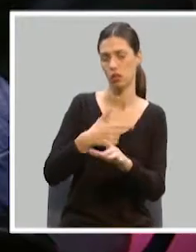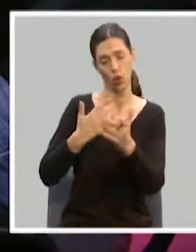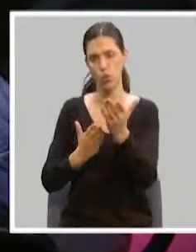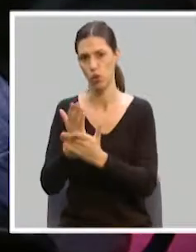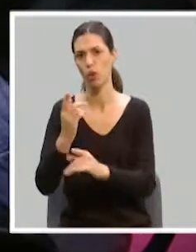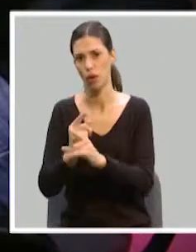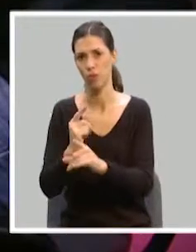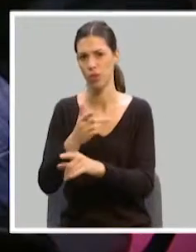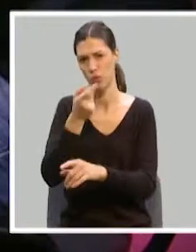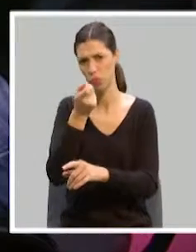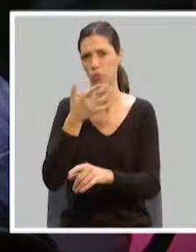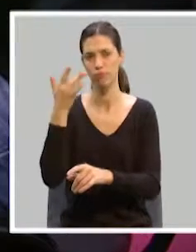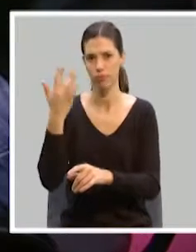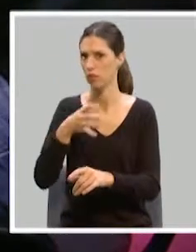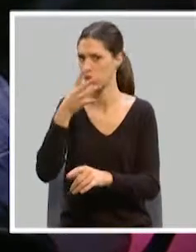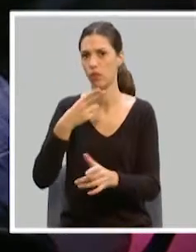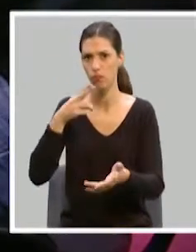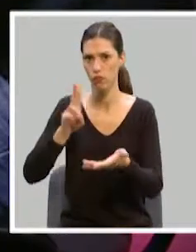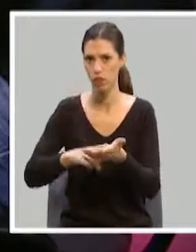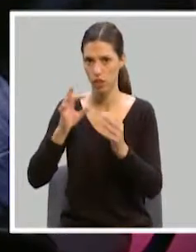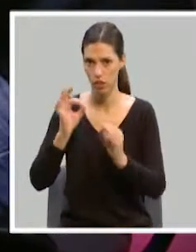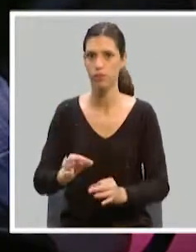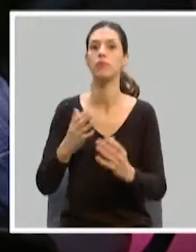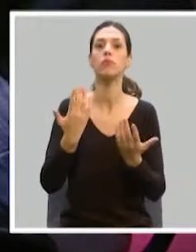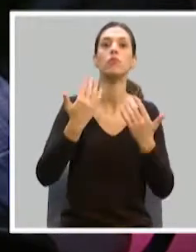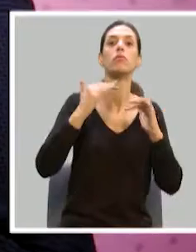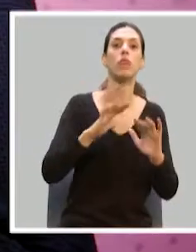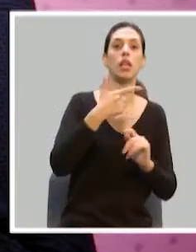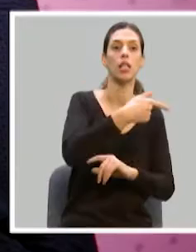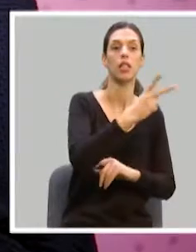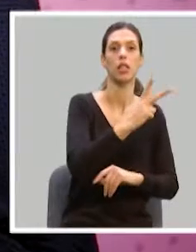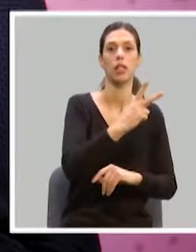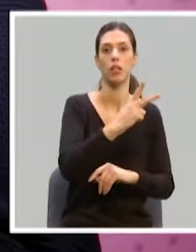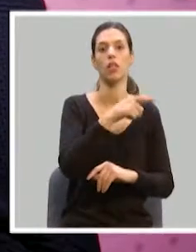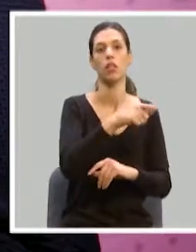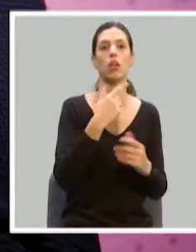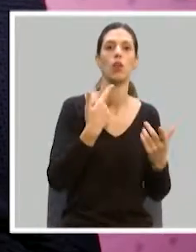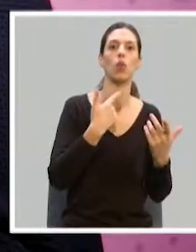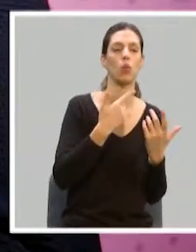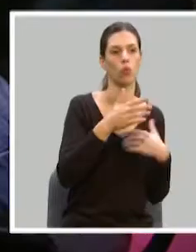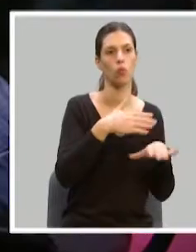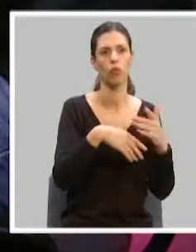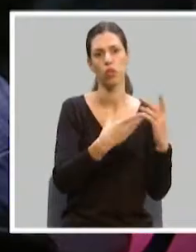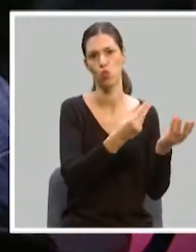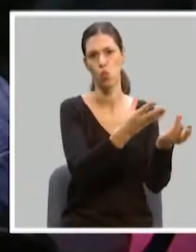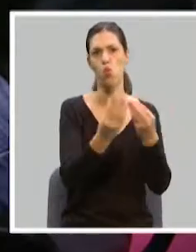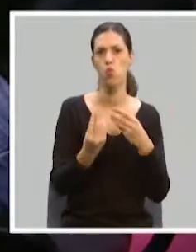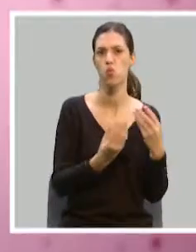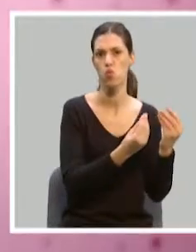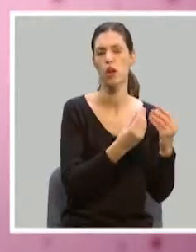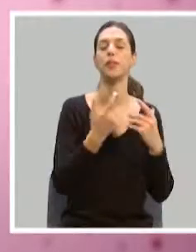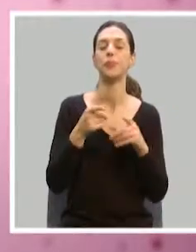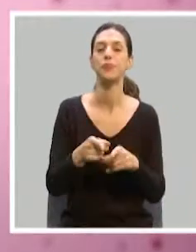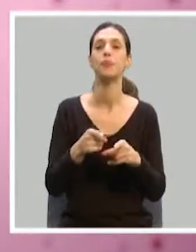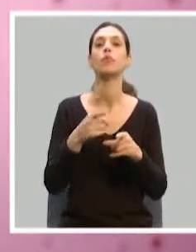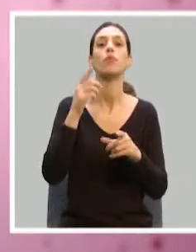fazer tenho que ser completamente honesto é e na televisão não é que eu tenha feito tudo o que havia para fazer em televisão mas já tinha feito muita